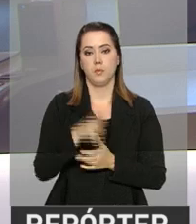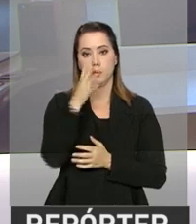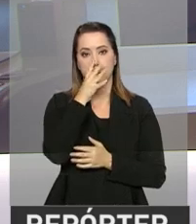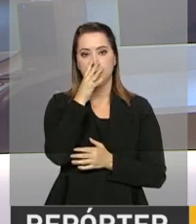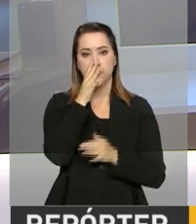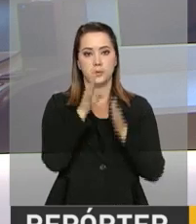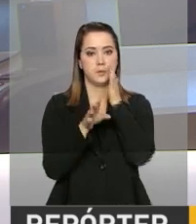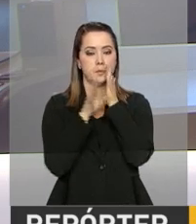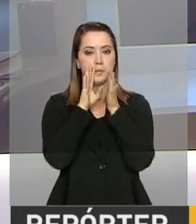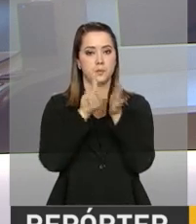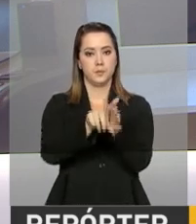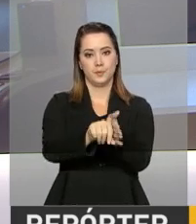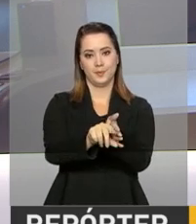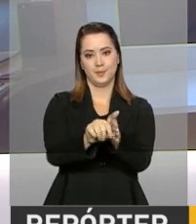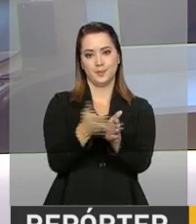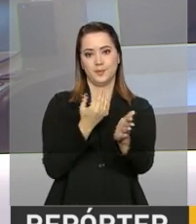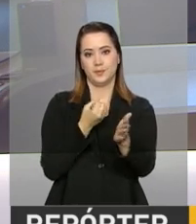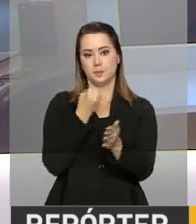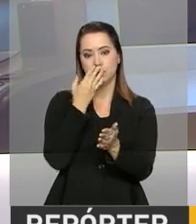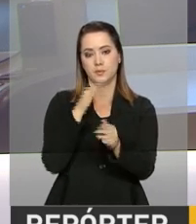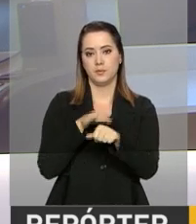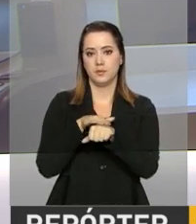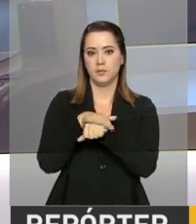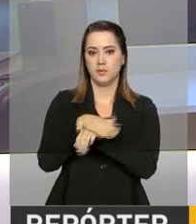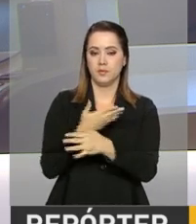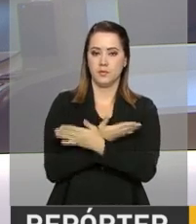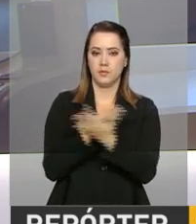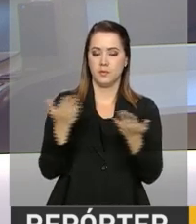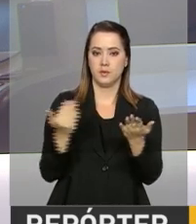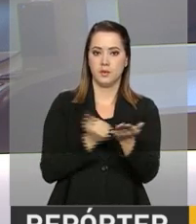NBR. Acompanhe também as novidades em nossas redes sociais.